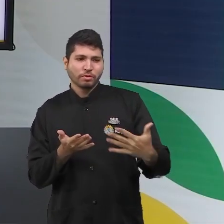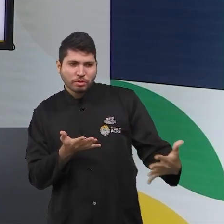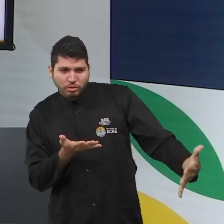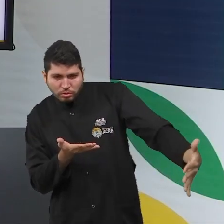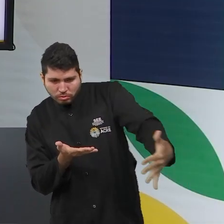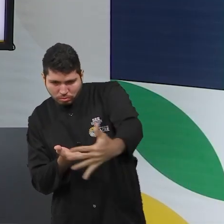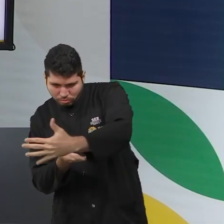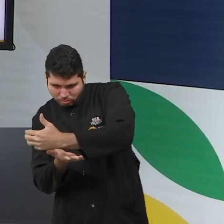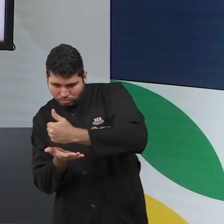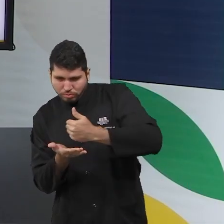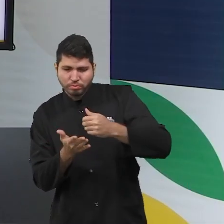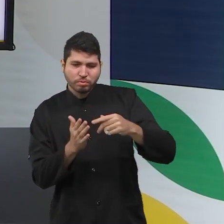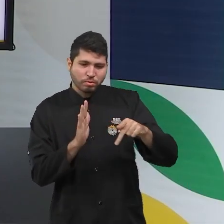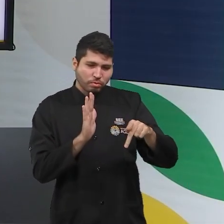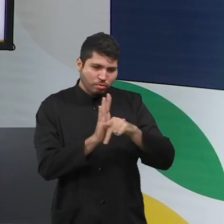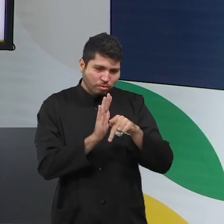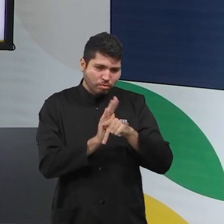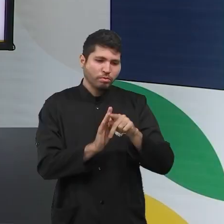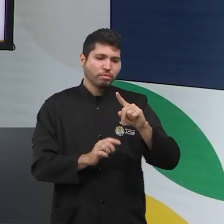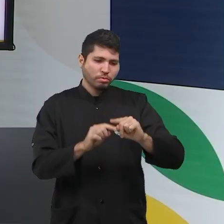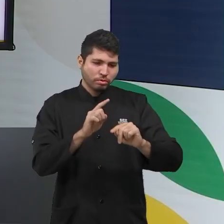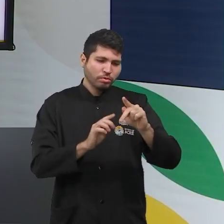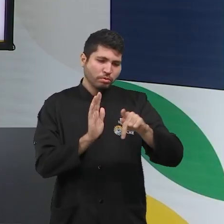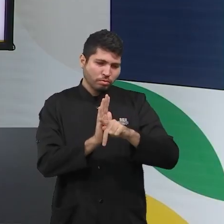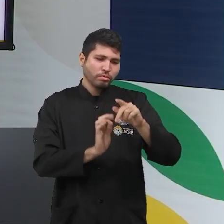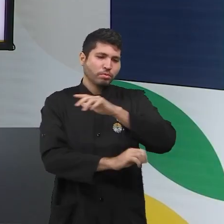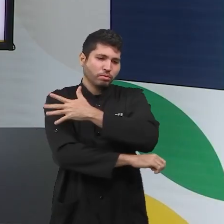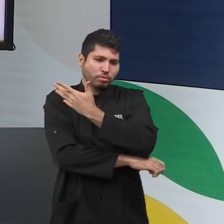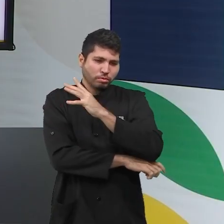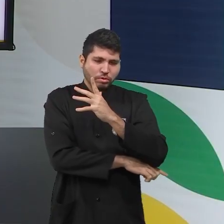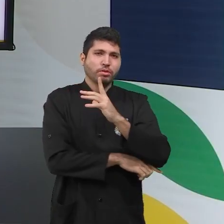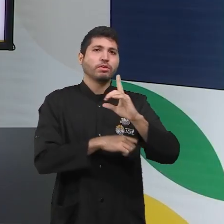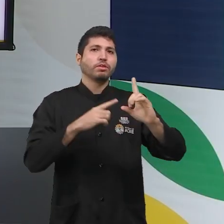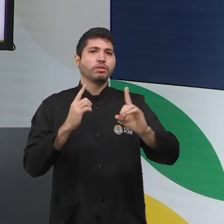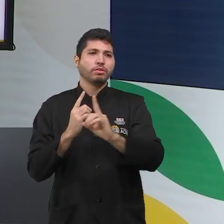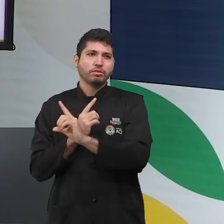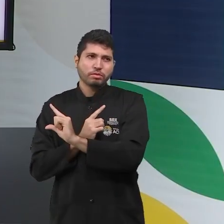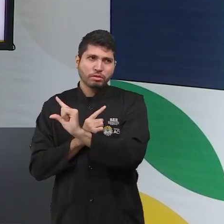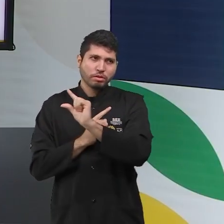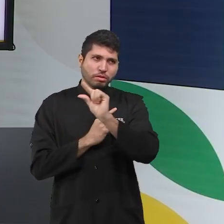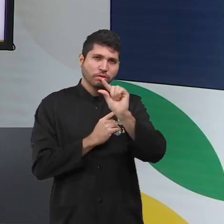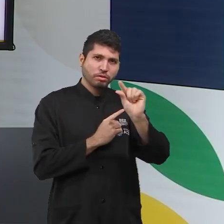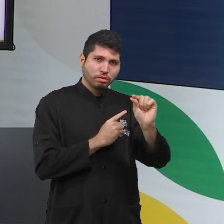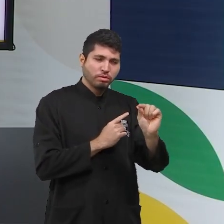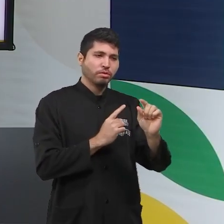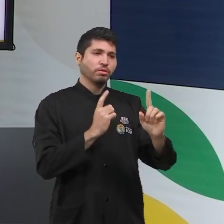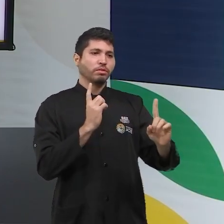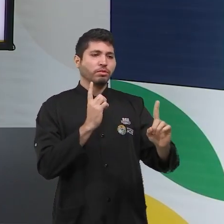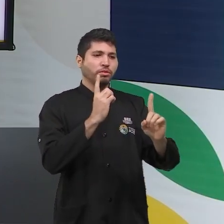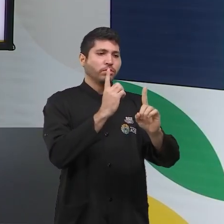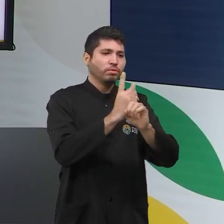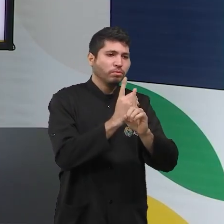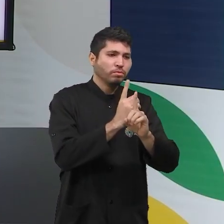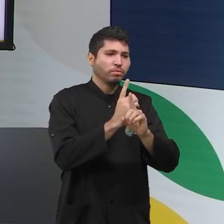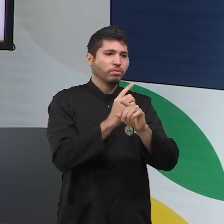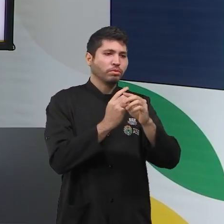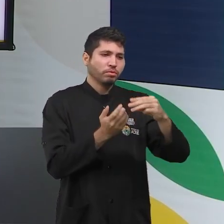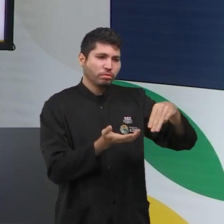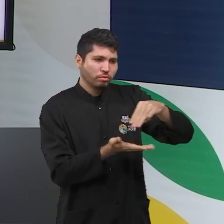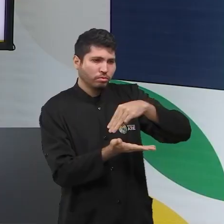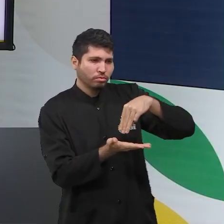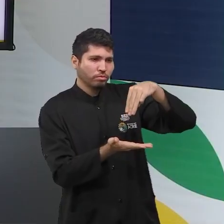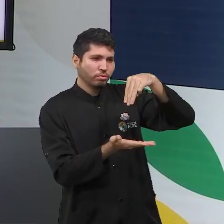da natureza tudo que precisava, e ele encontra nessa região do Oriente Médio, no crescente fértil, as